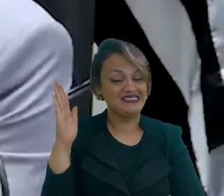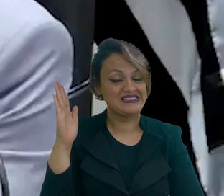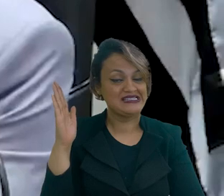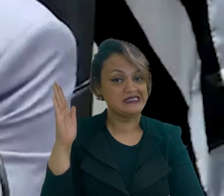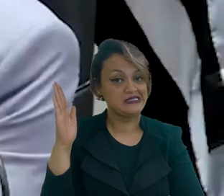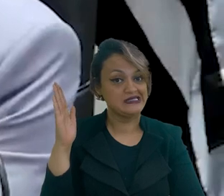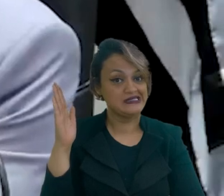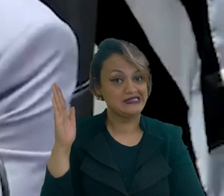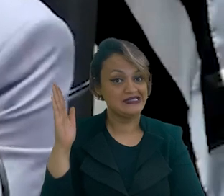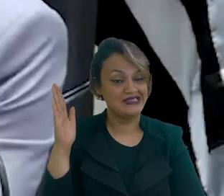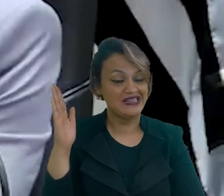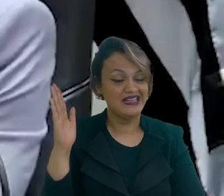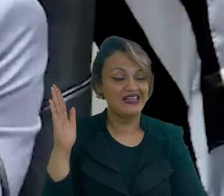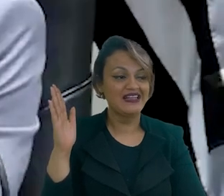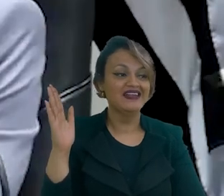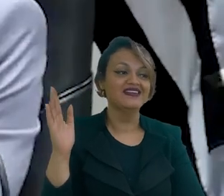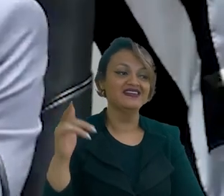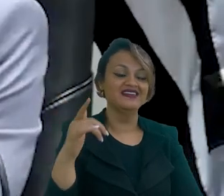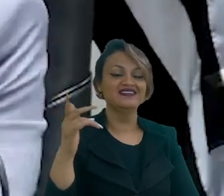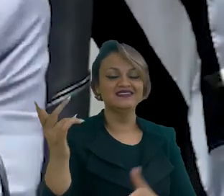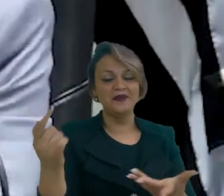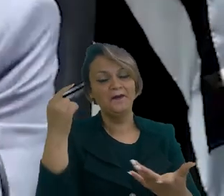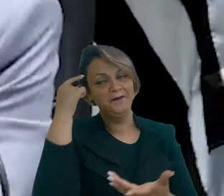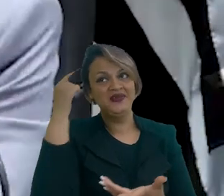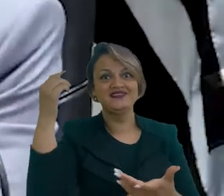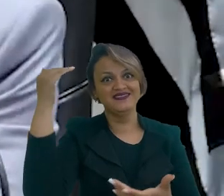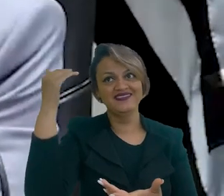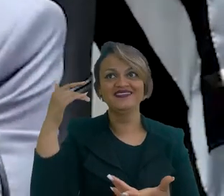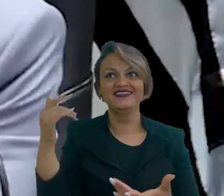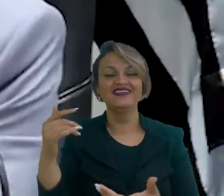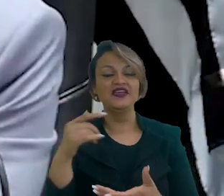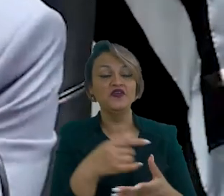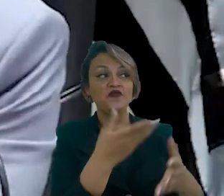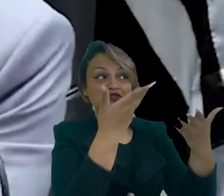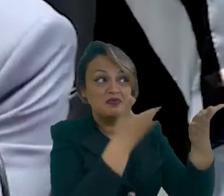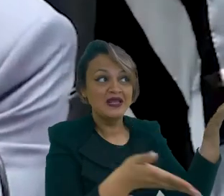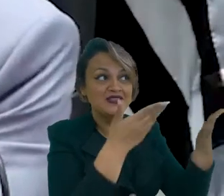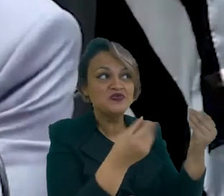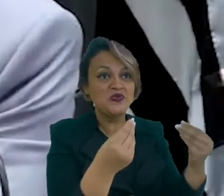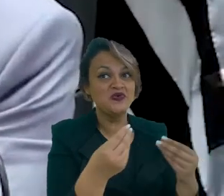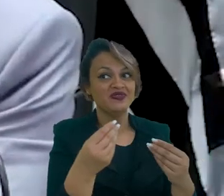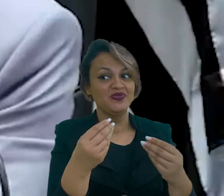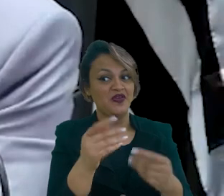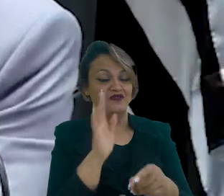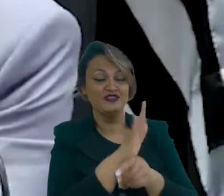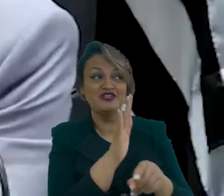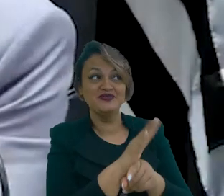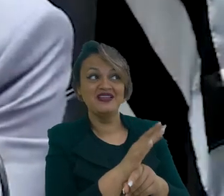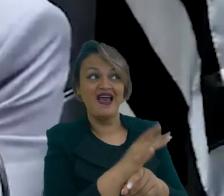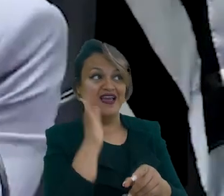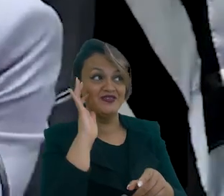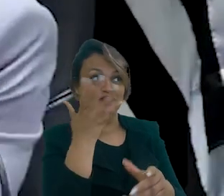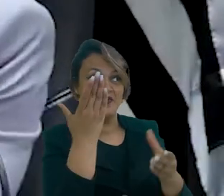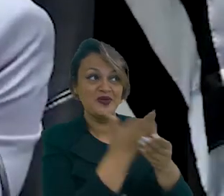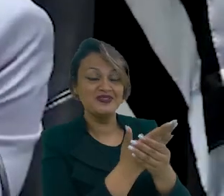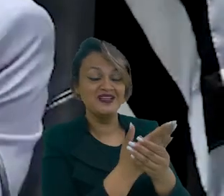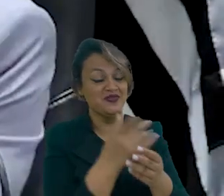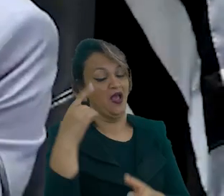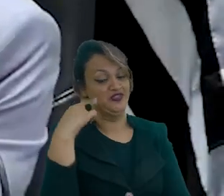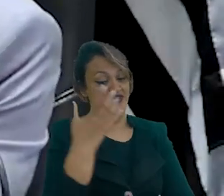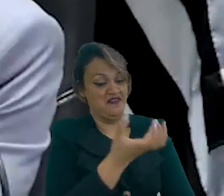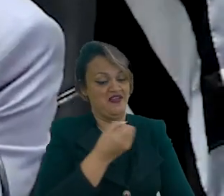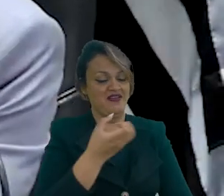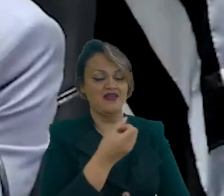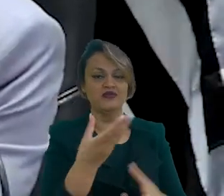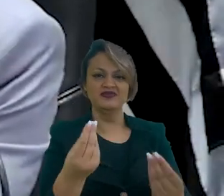então não tenho como se diz não tenho suspensão impedimento nenhum para falar disso né mas assim Realmente nós temos que ponderar